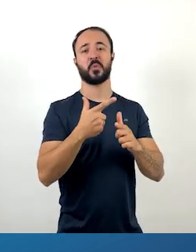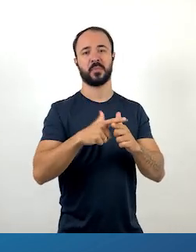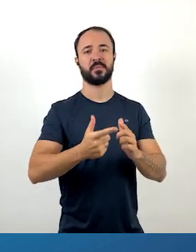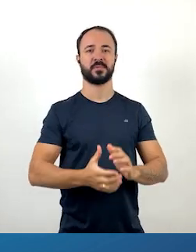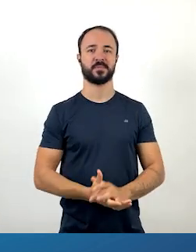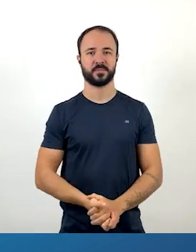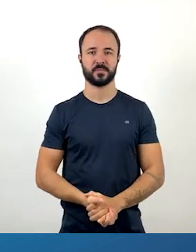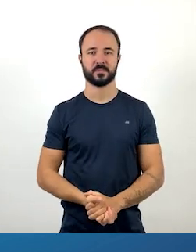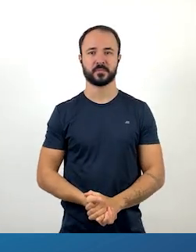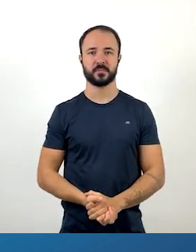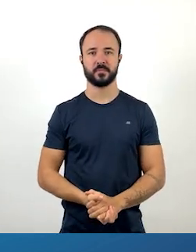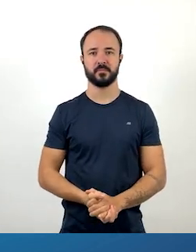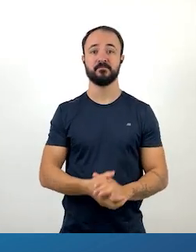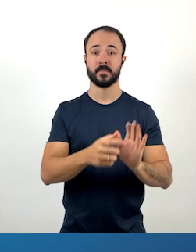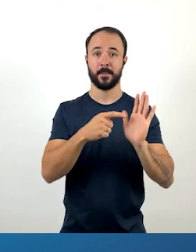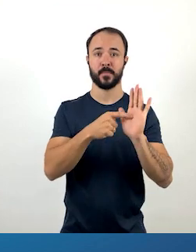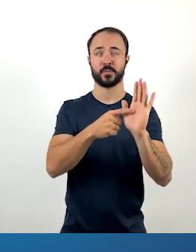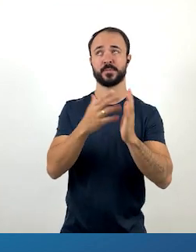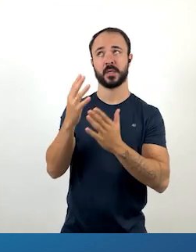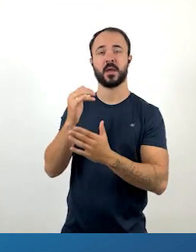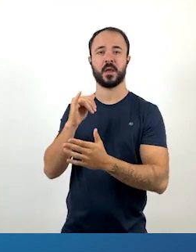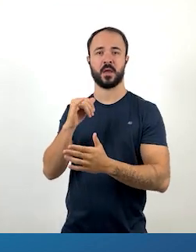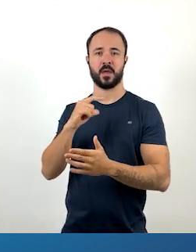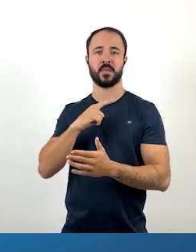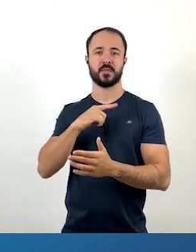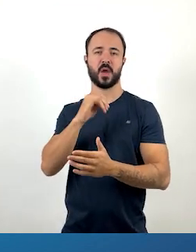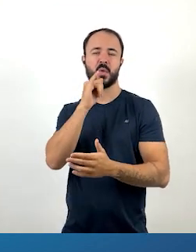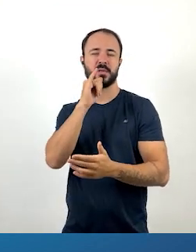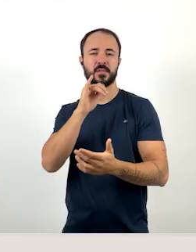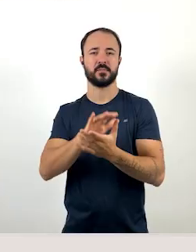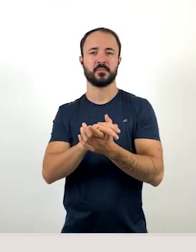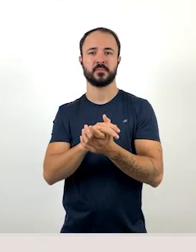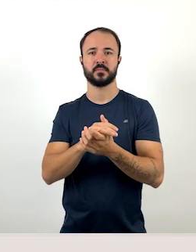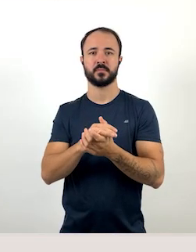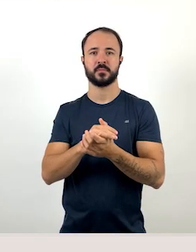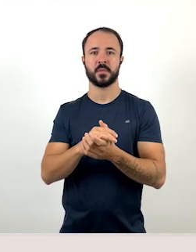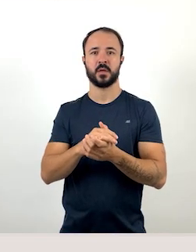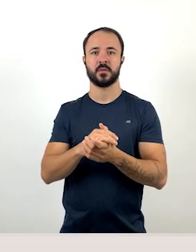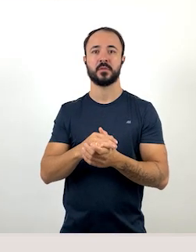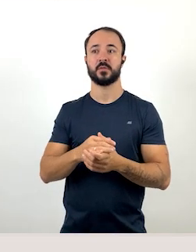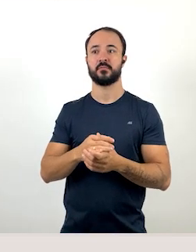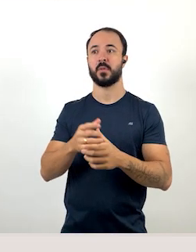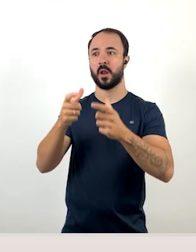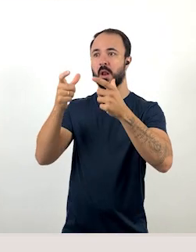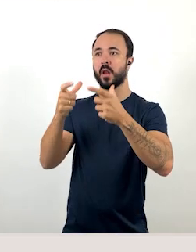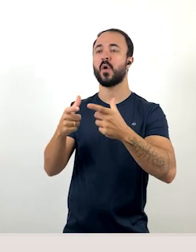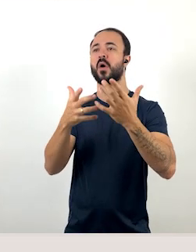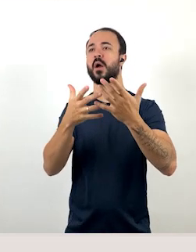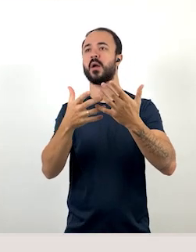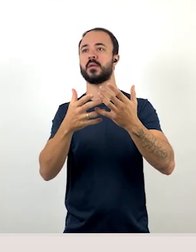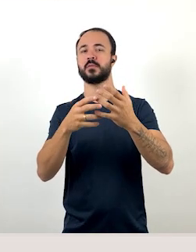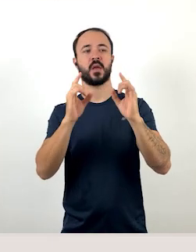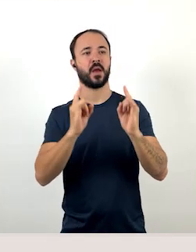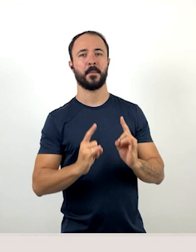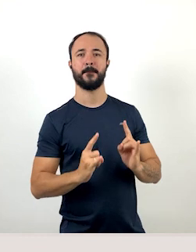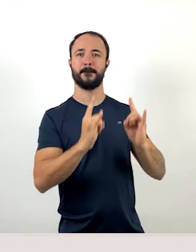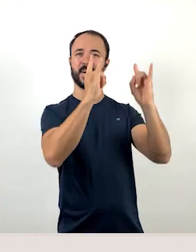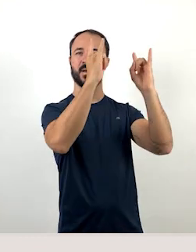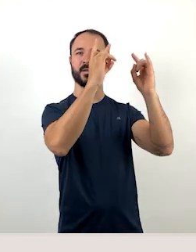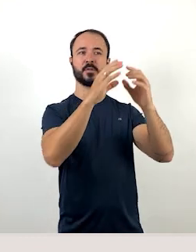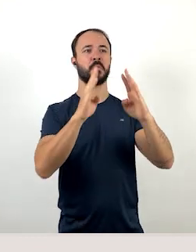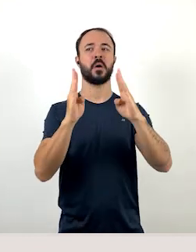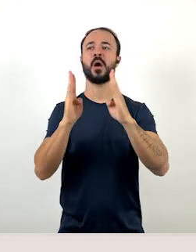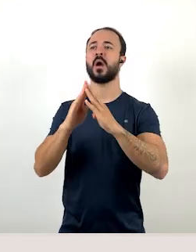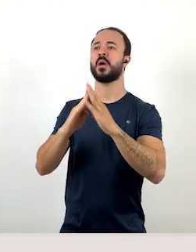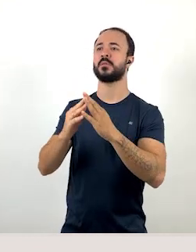respiratórios. Na imagem nós também temos um exemplo dos monumentos que são muito atingidos por essa chuva ácida. Então você tem a corrosão de